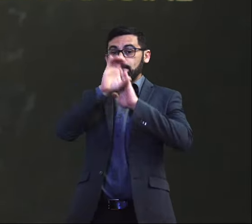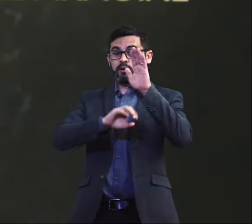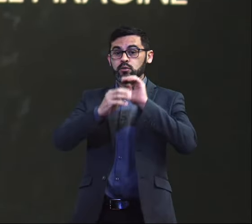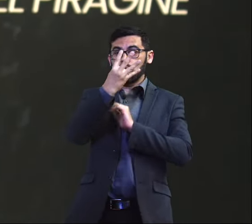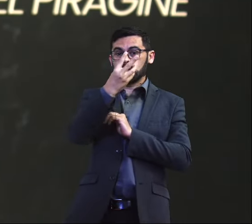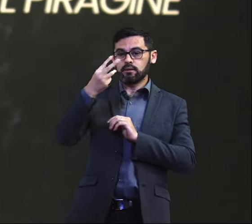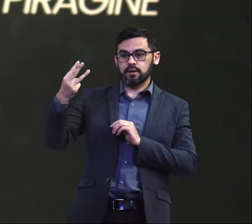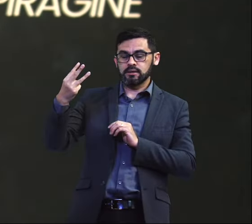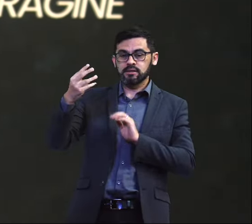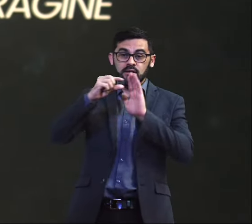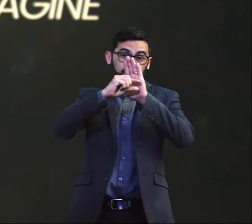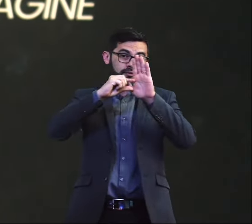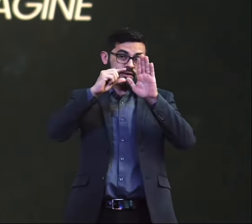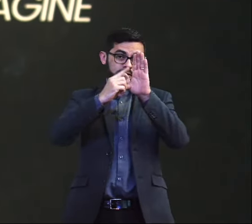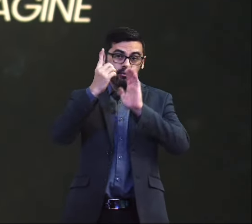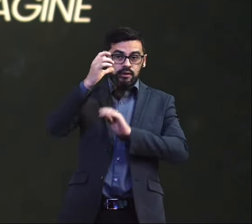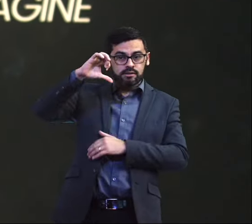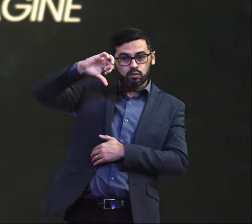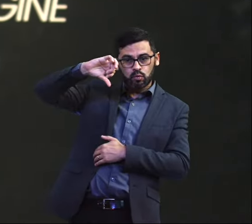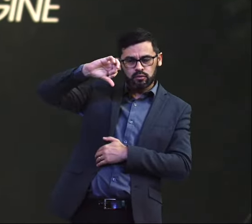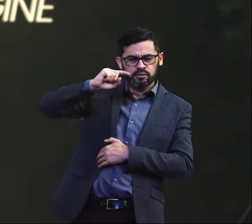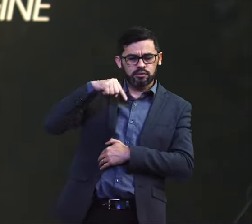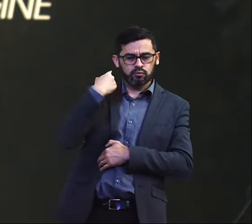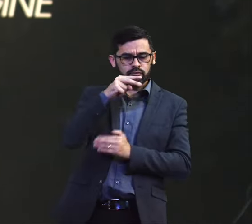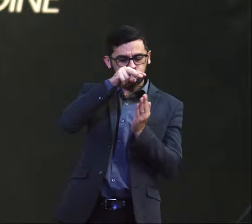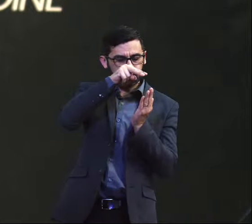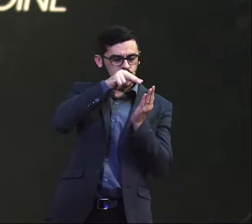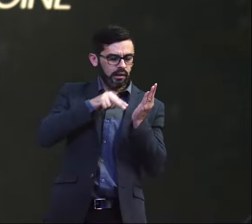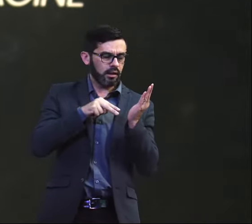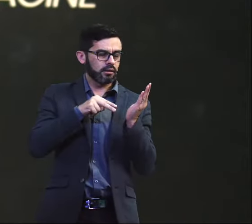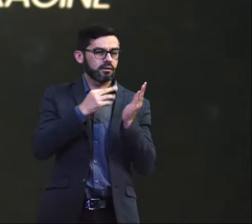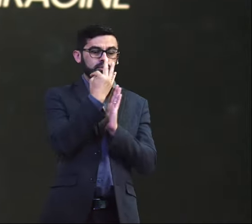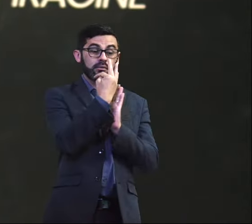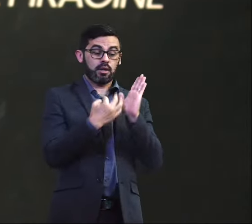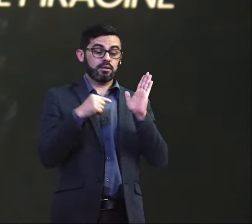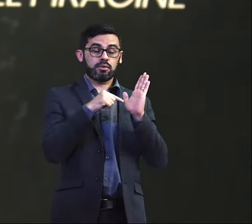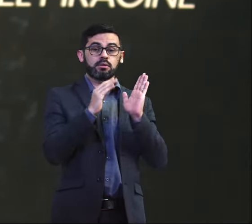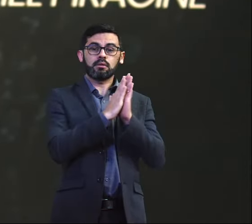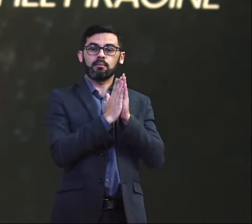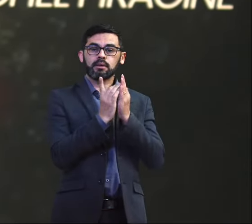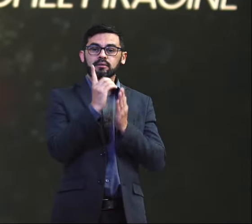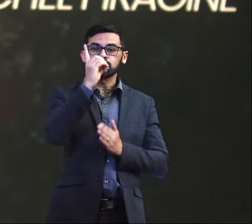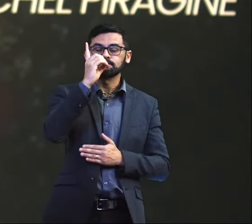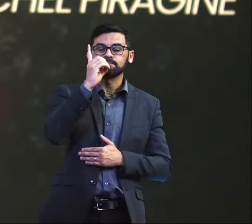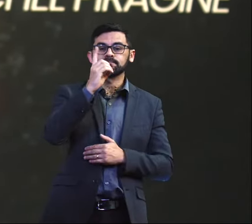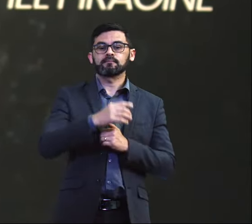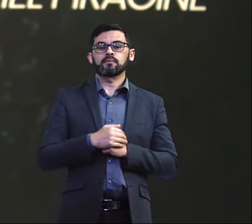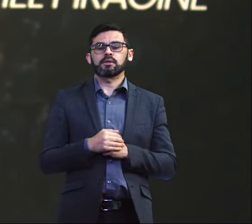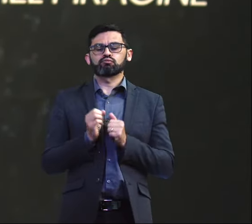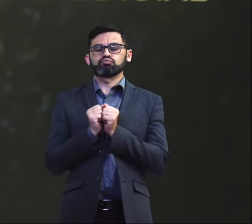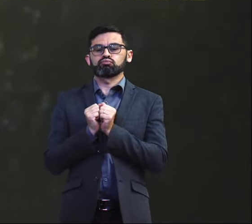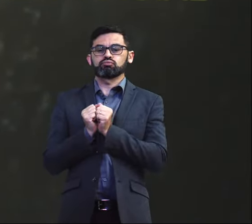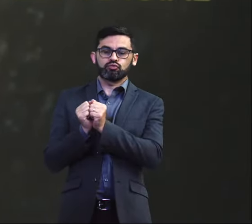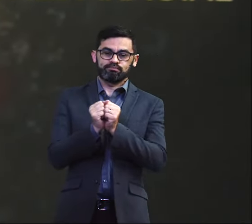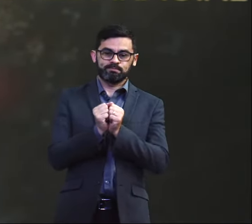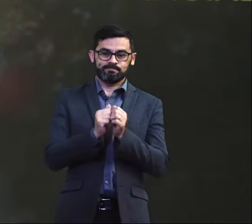versículo 19, nós vamos ler esse texto da palavra de Deus